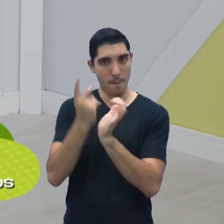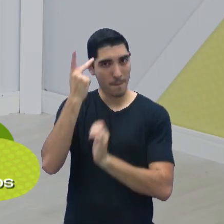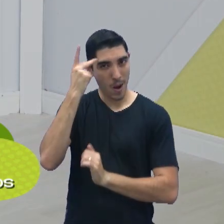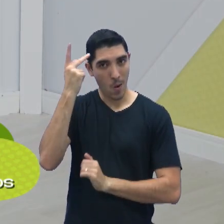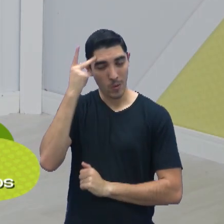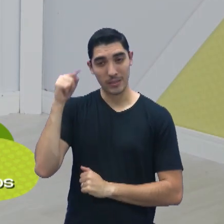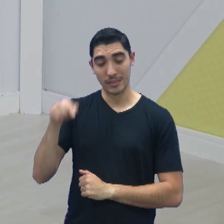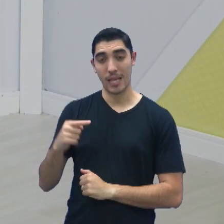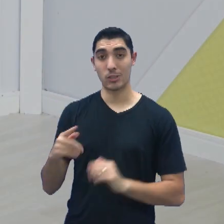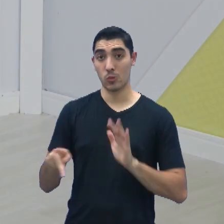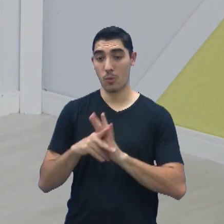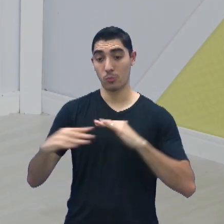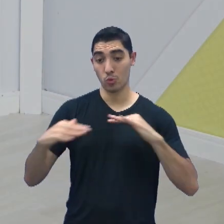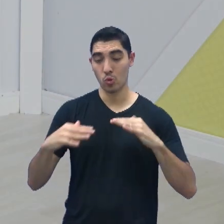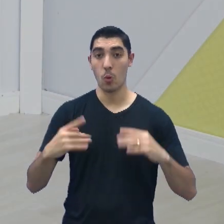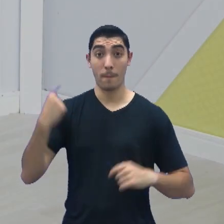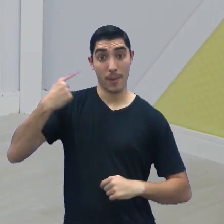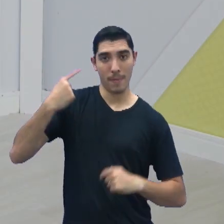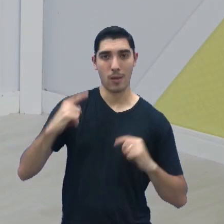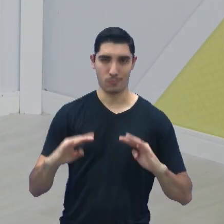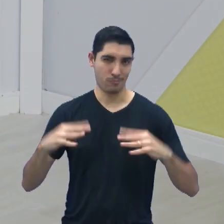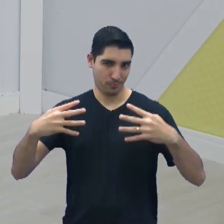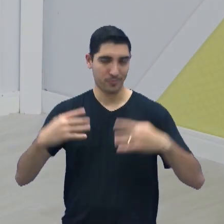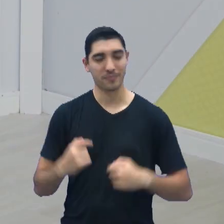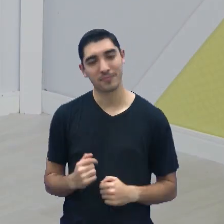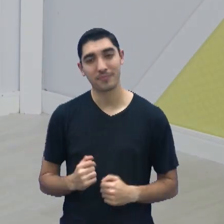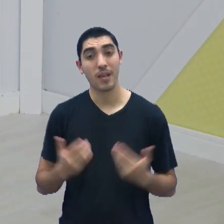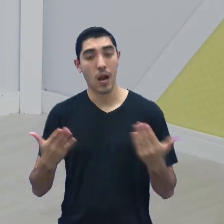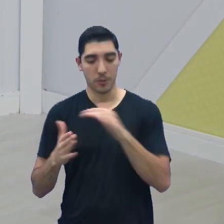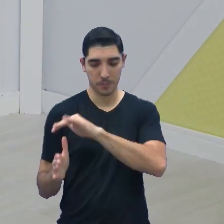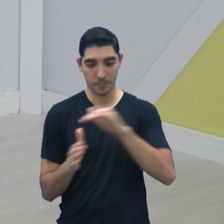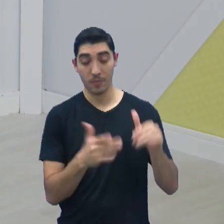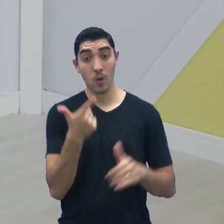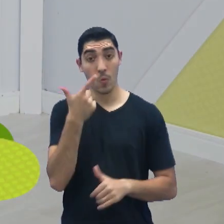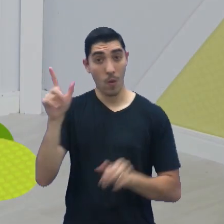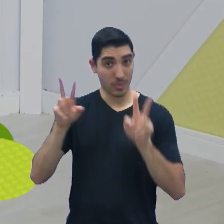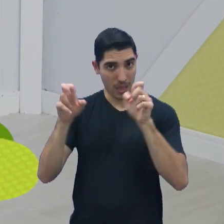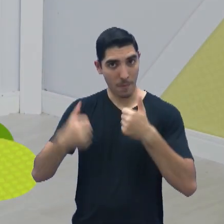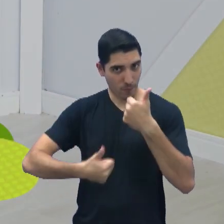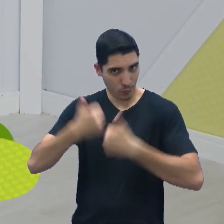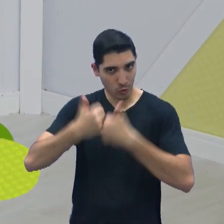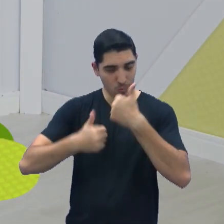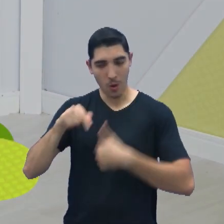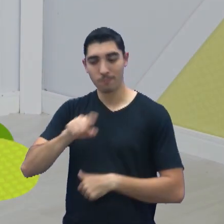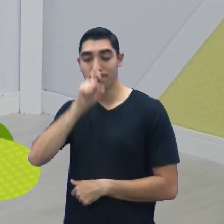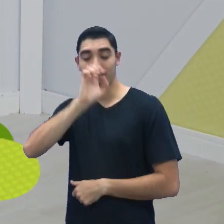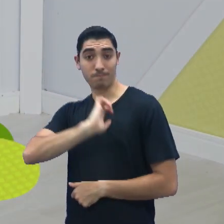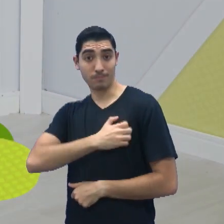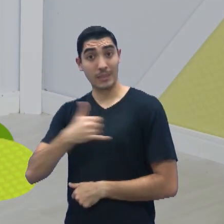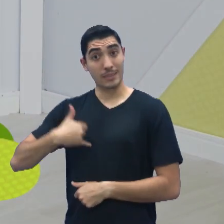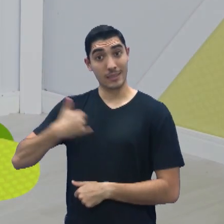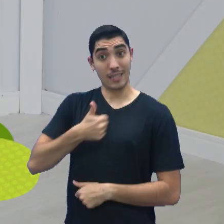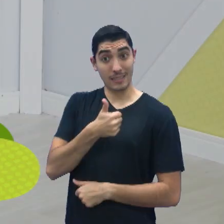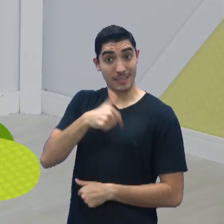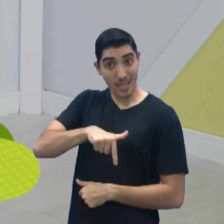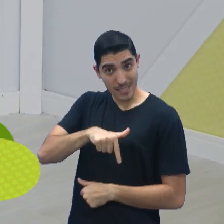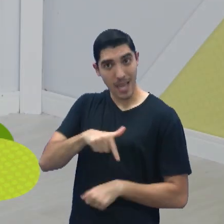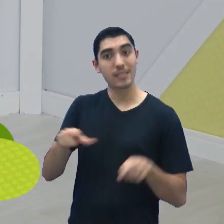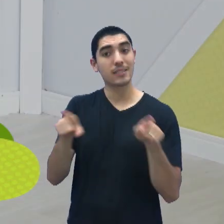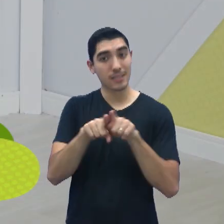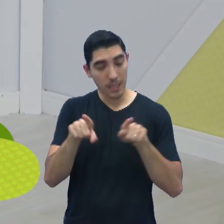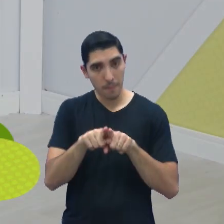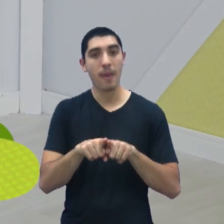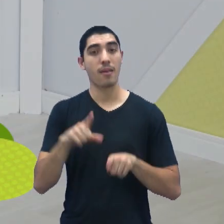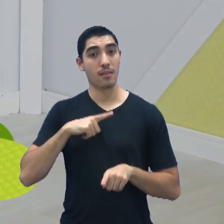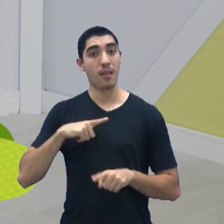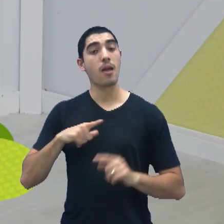quartas de final, tá certo? Paulito, mudando de assunto, falando agora do time sub-17 do São José, os garotos da Águia entram em campo pela terceira rodada